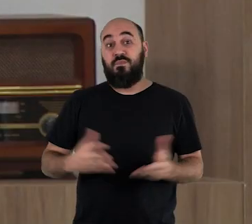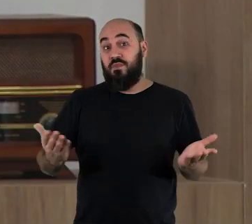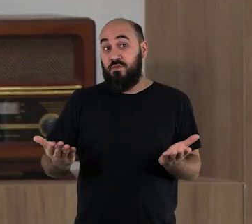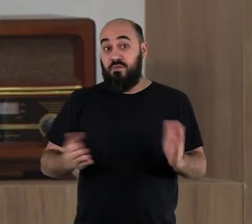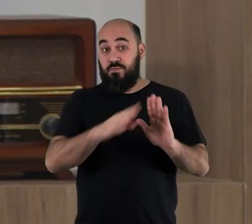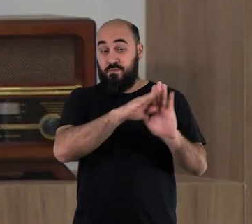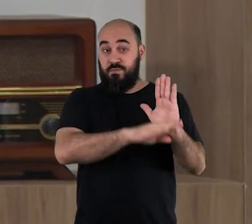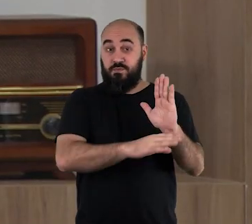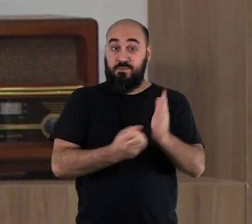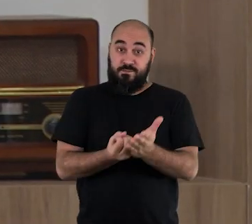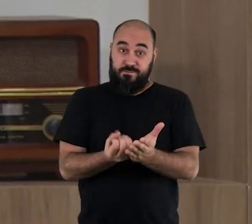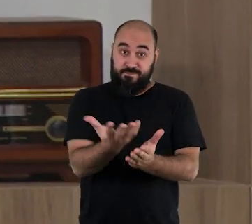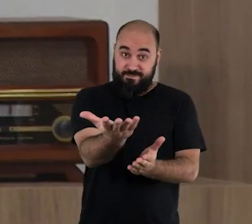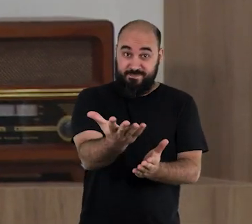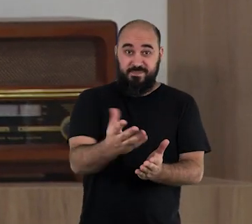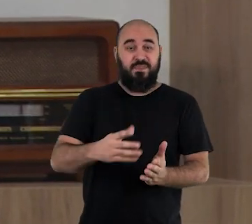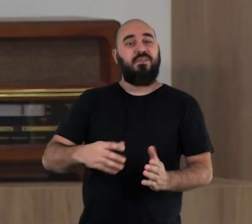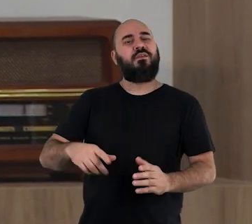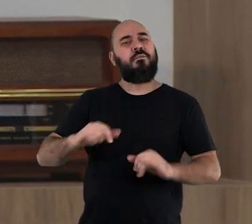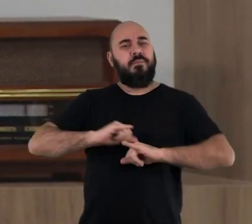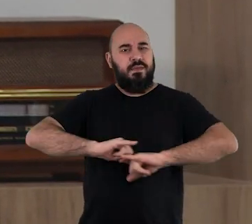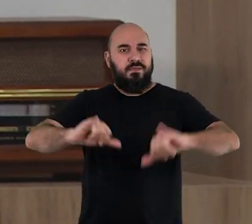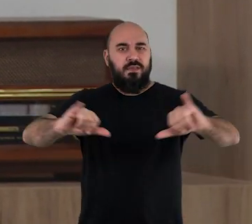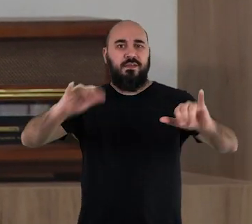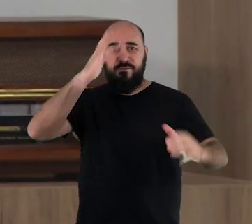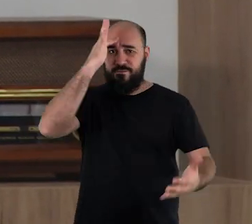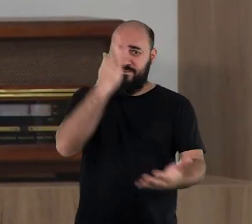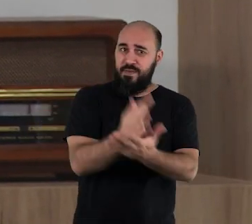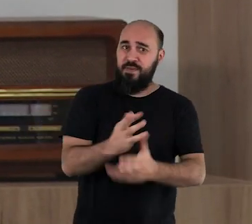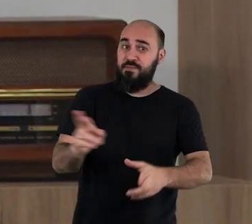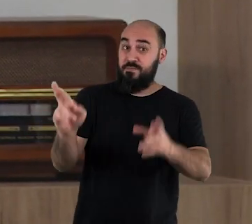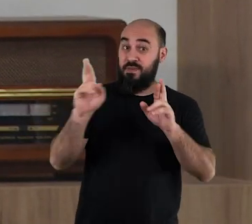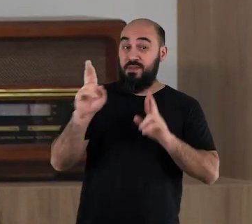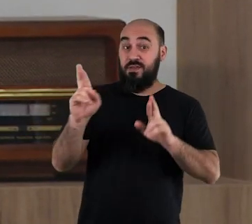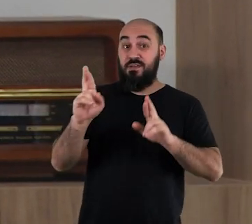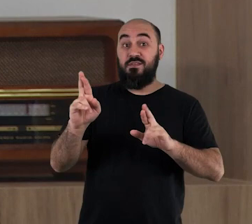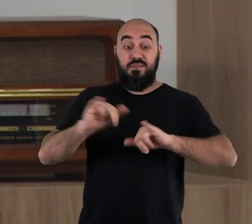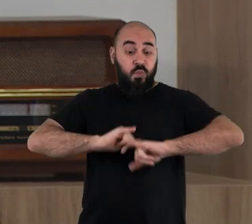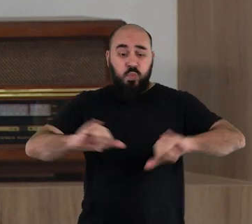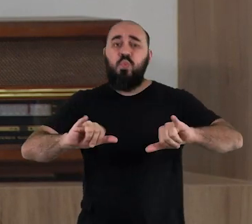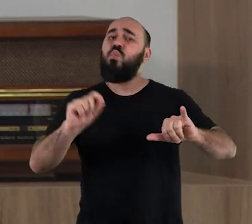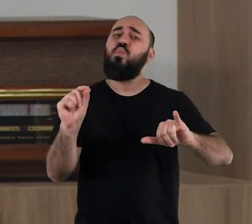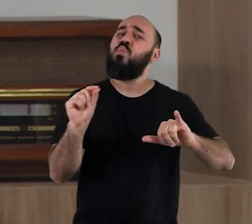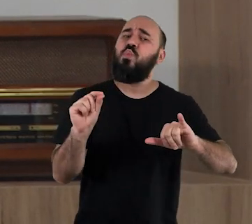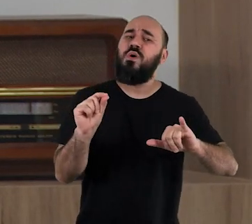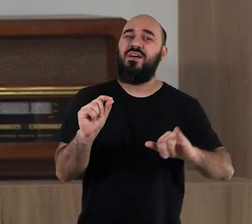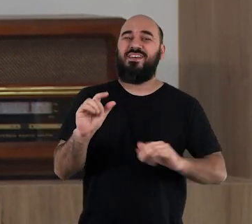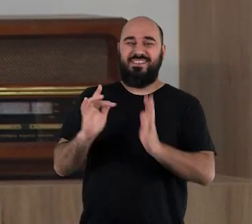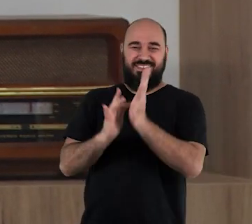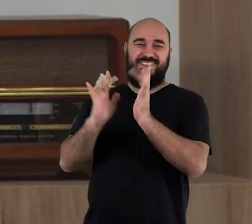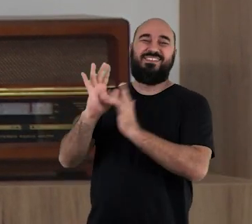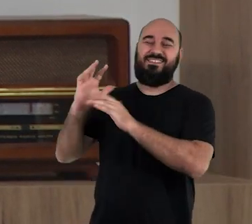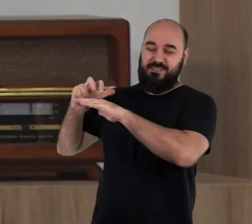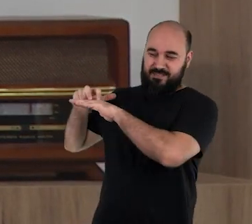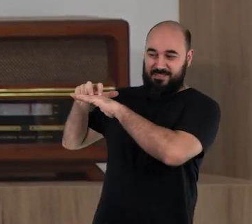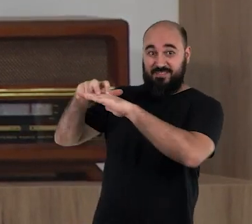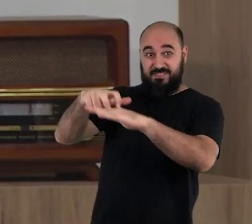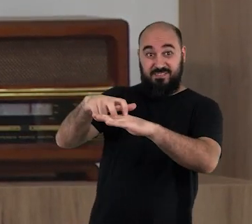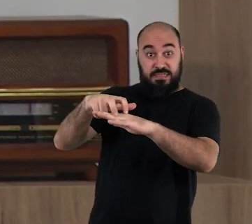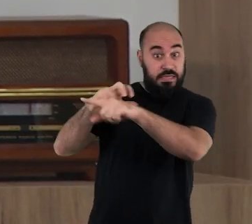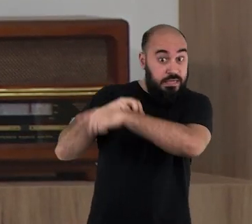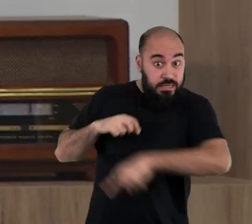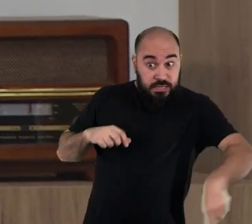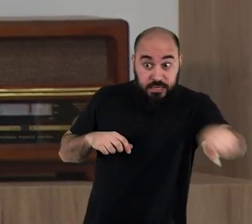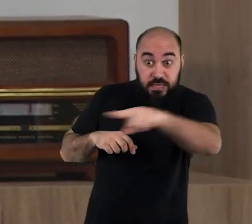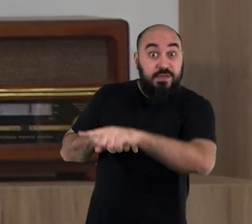Esta é a voz da profecia, uma mensagem de fé e esperança que anuncia a volta do Senhor. E felizes são aqueles